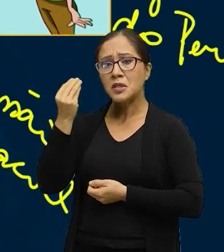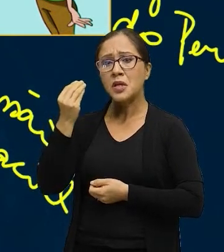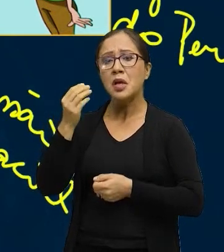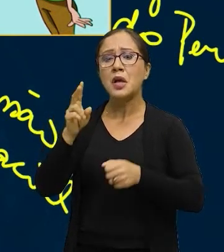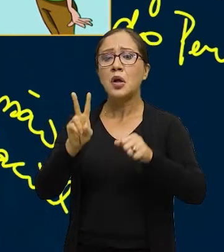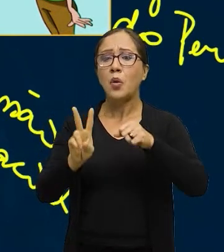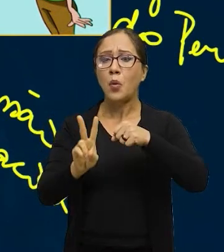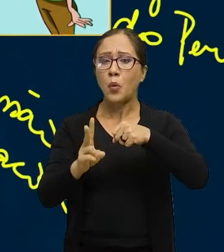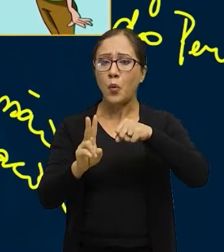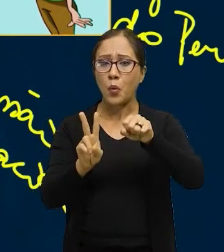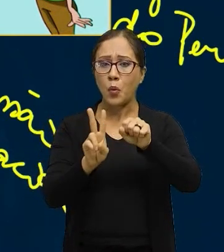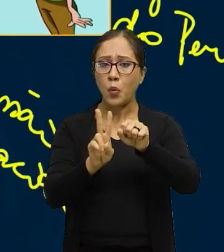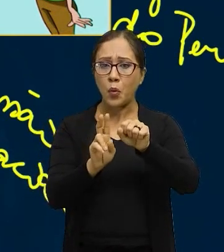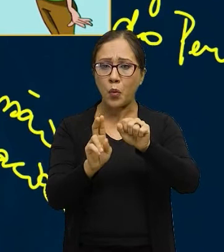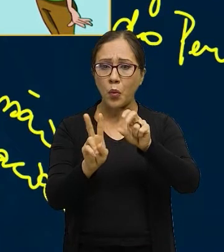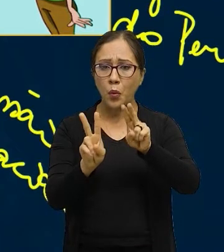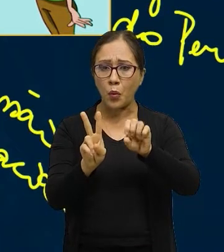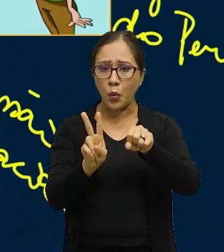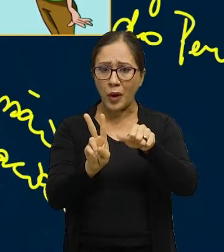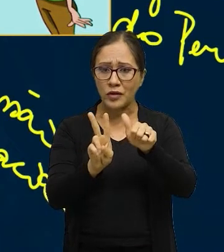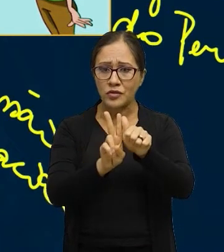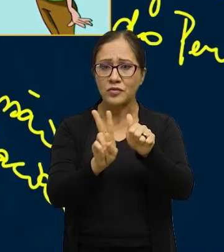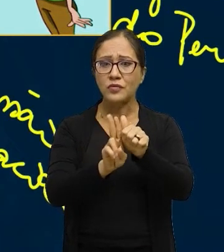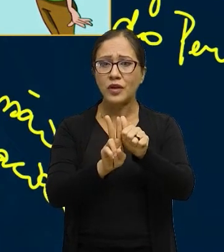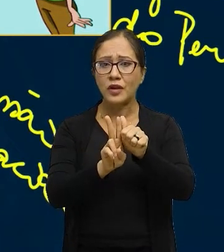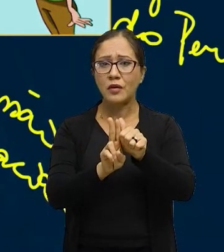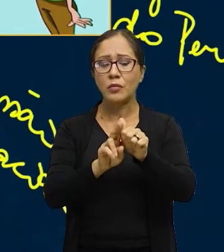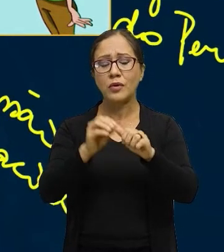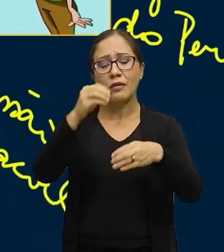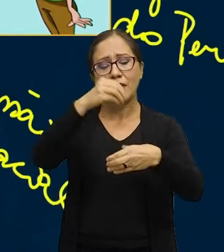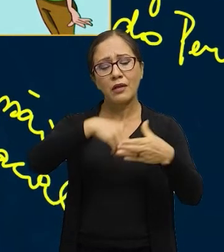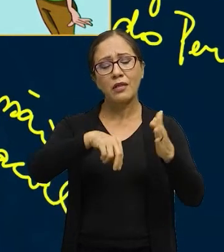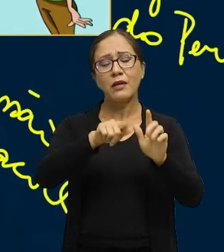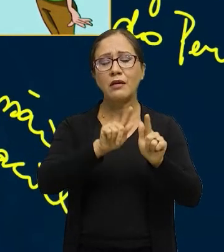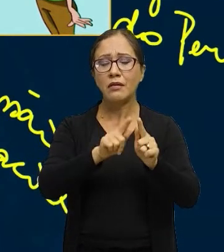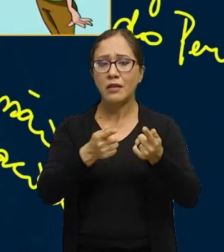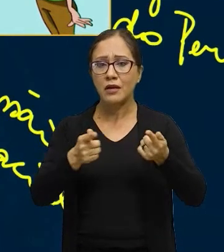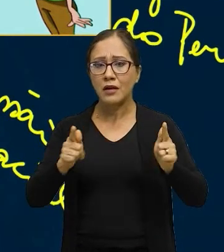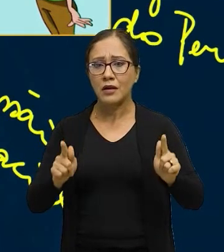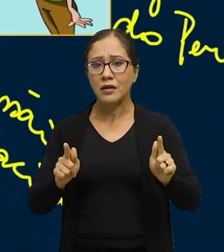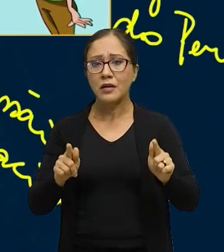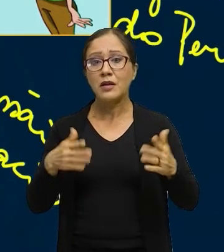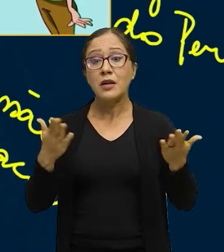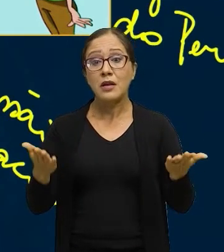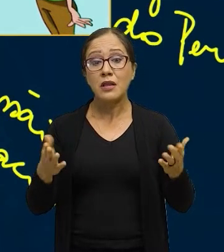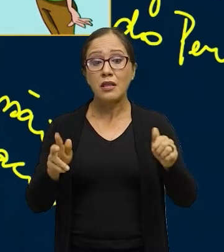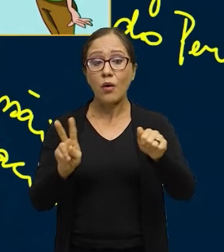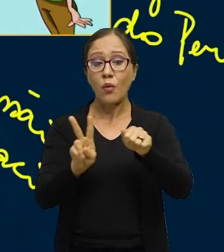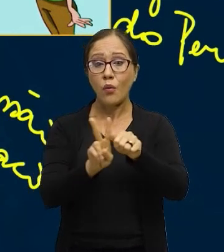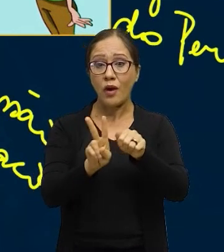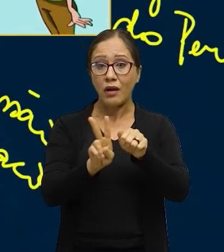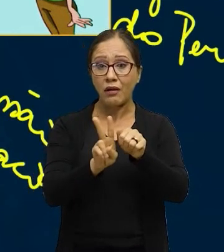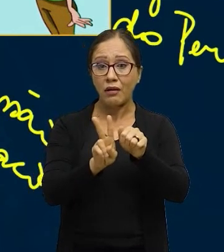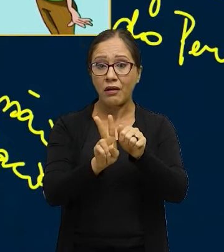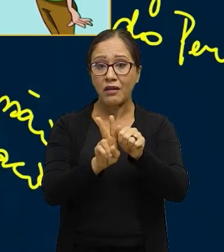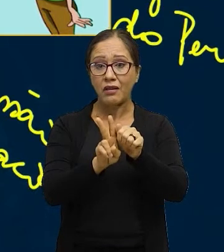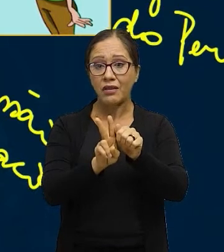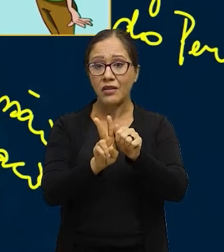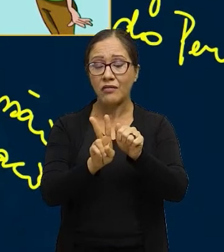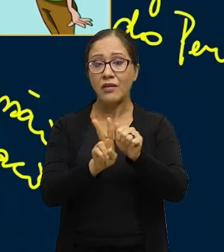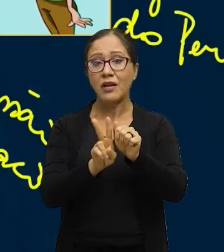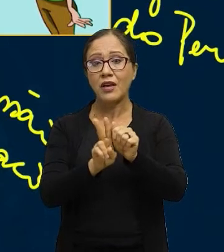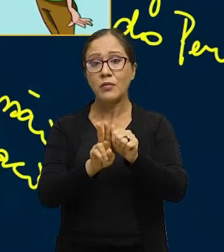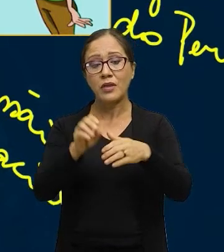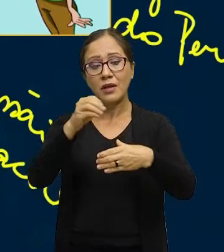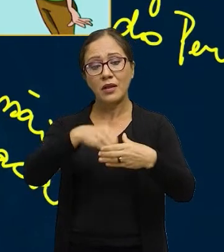O advérbio está ligado à gramática, então, por essa palavra advérbio, uma palavra transparente,